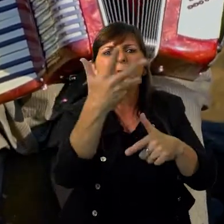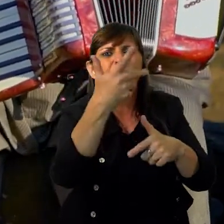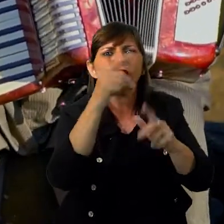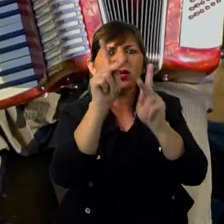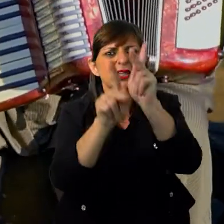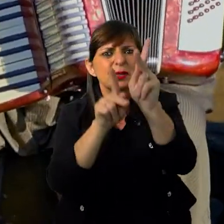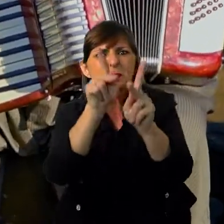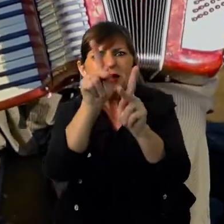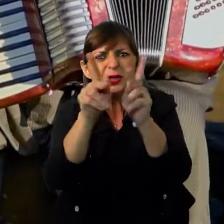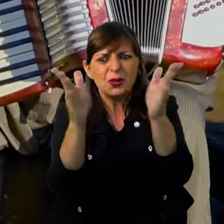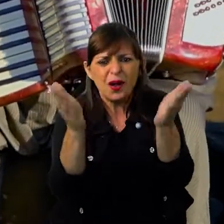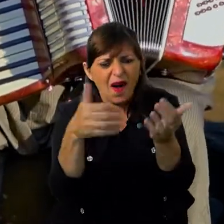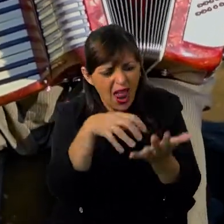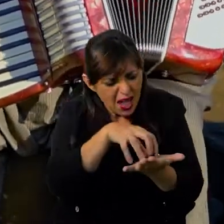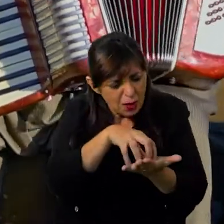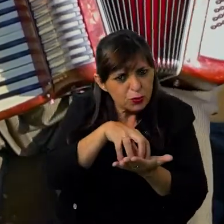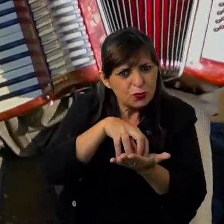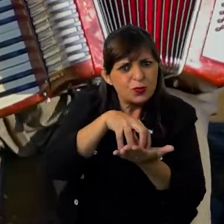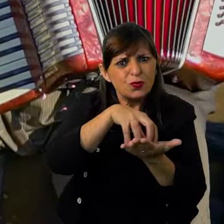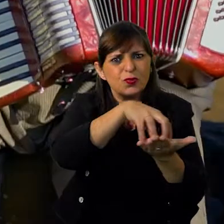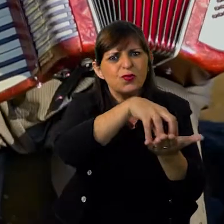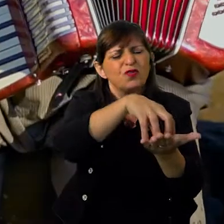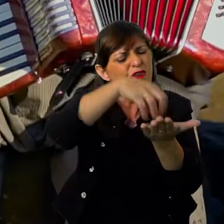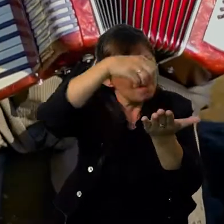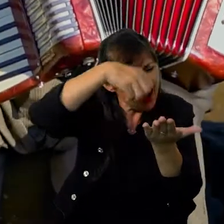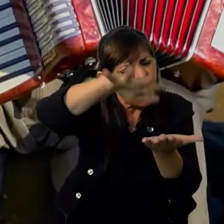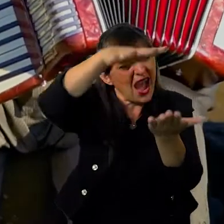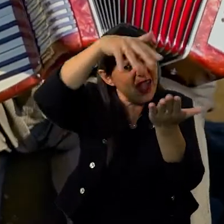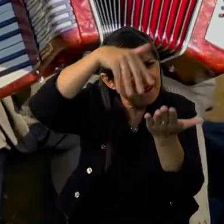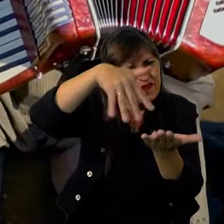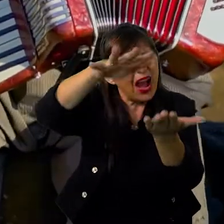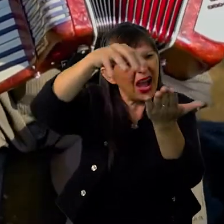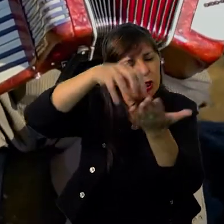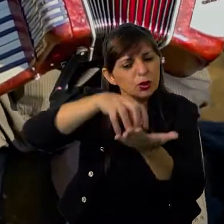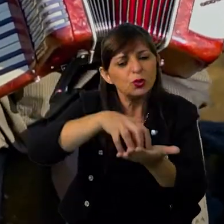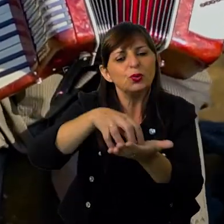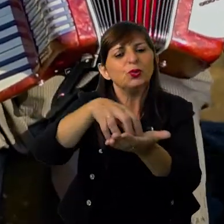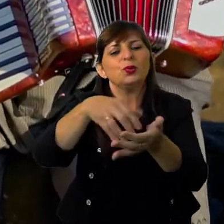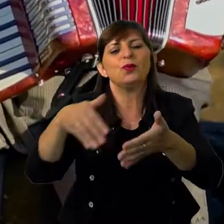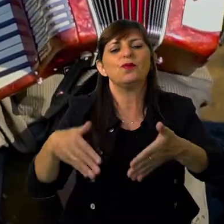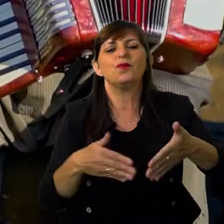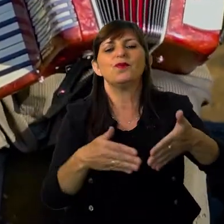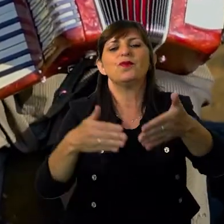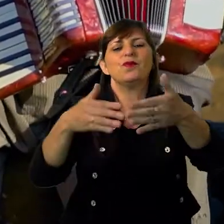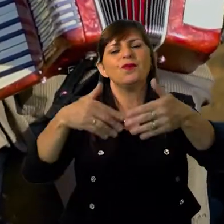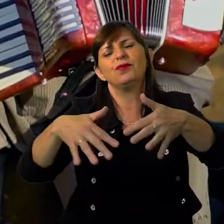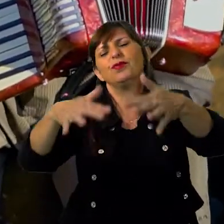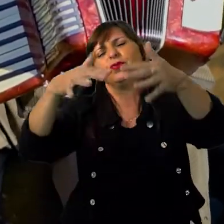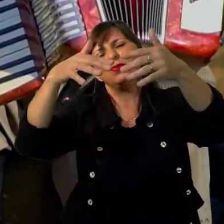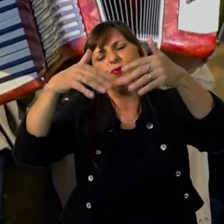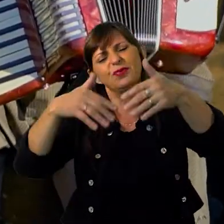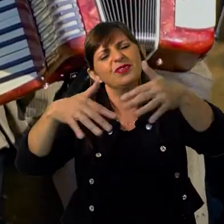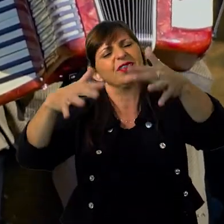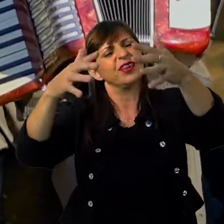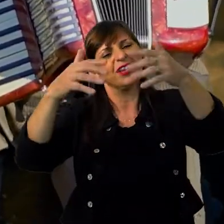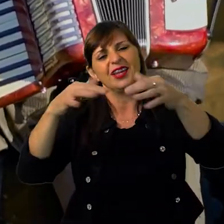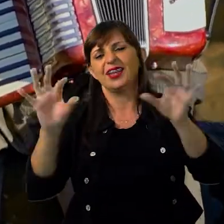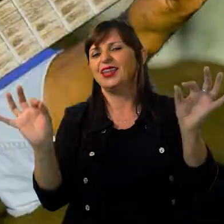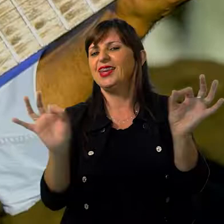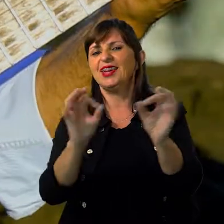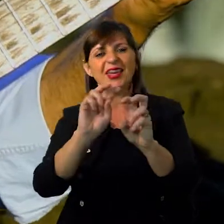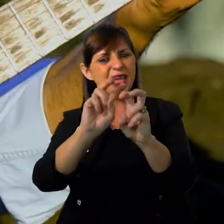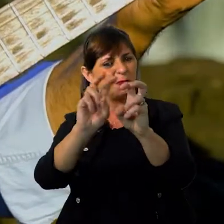sempre Uruguai transbordou vai dar serviço prazer em ver